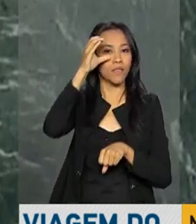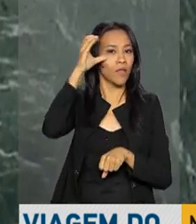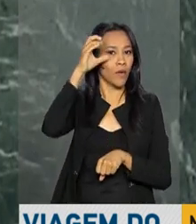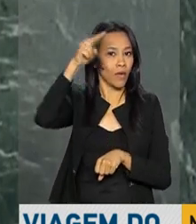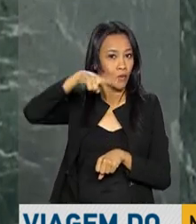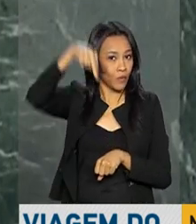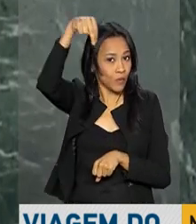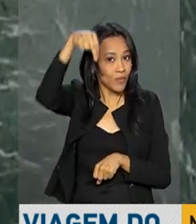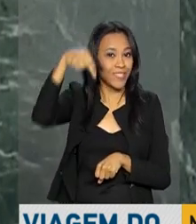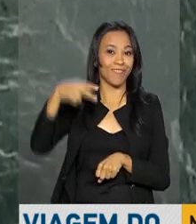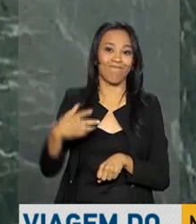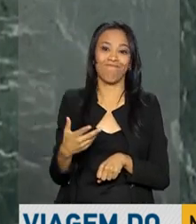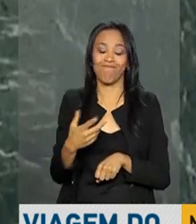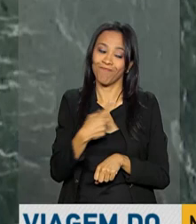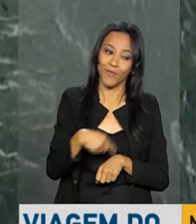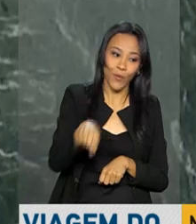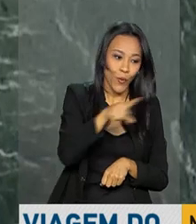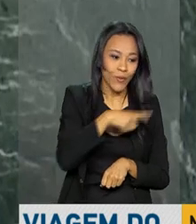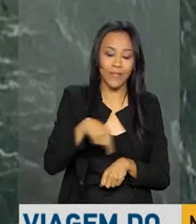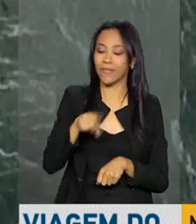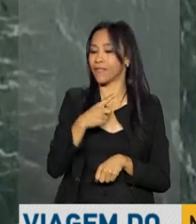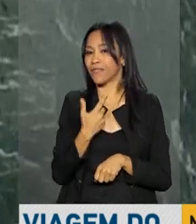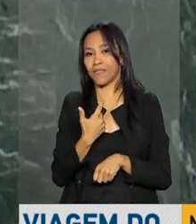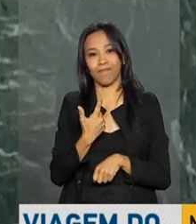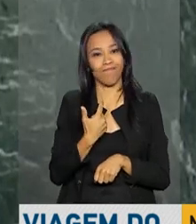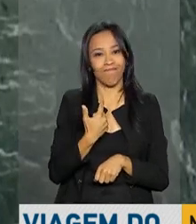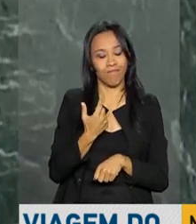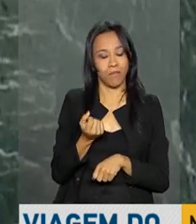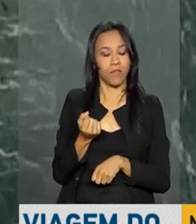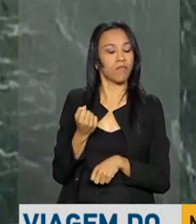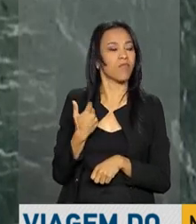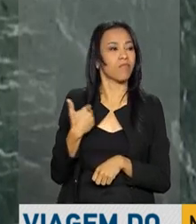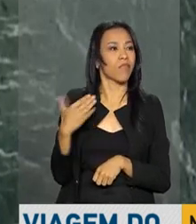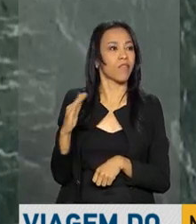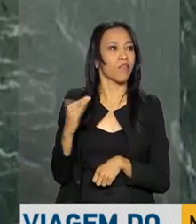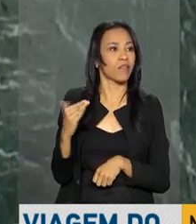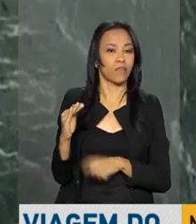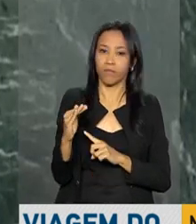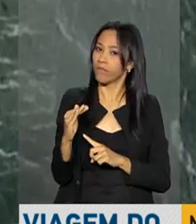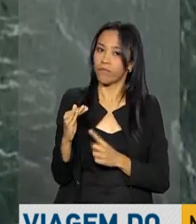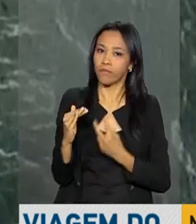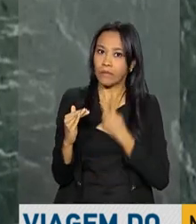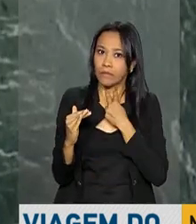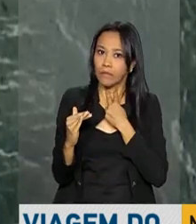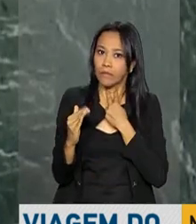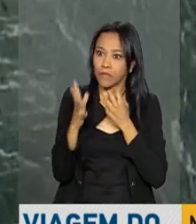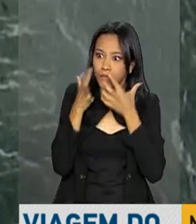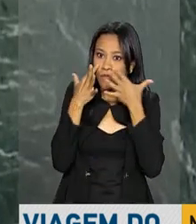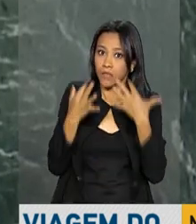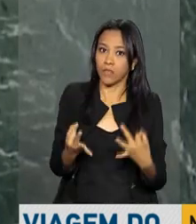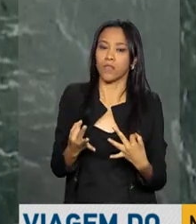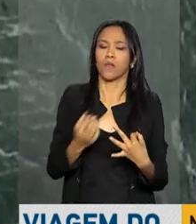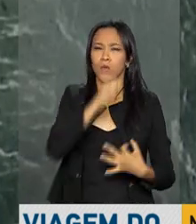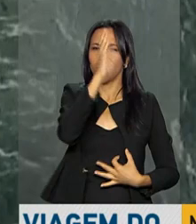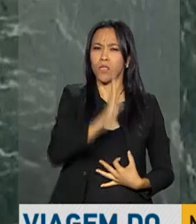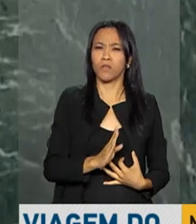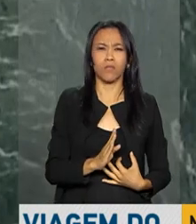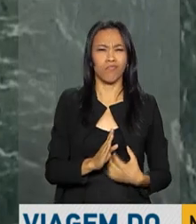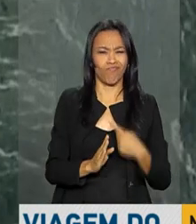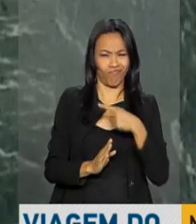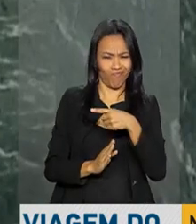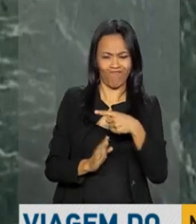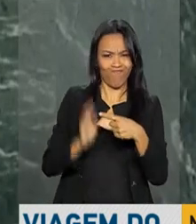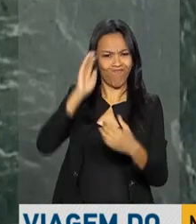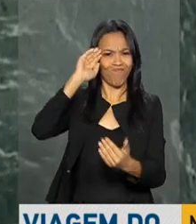ameaça, a qual nenhum de nós pode estar indiferente. O Brasil condena com toda a veemência